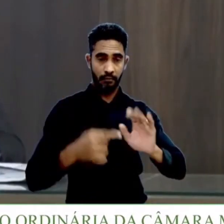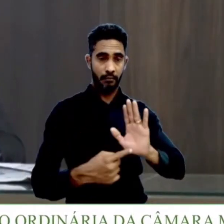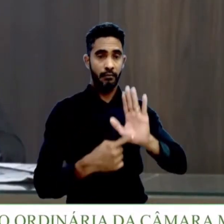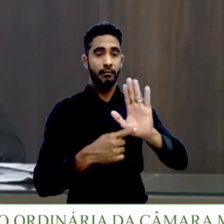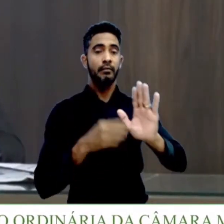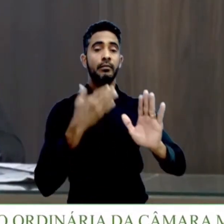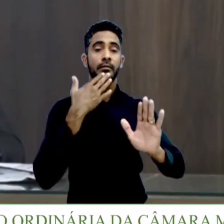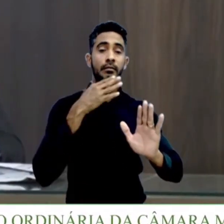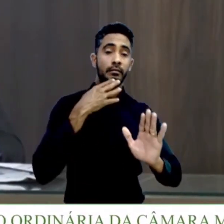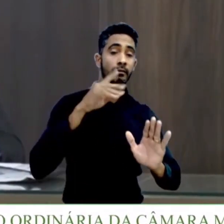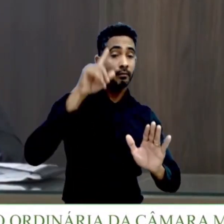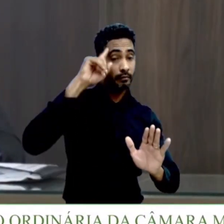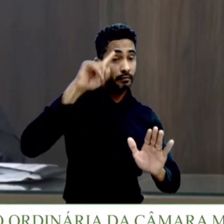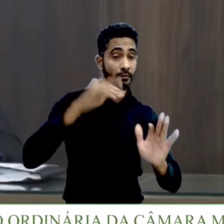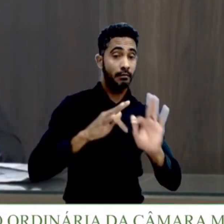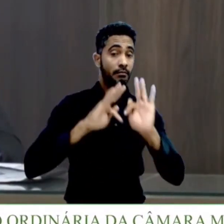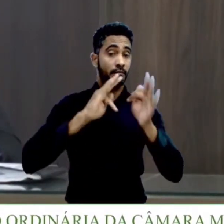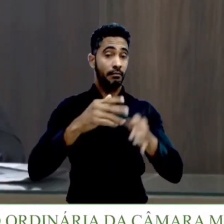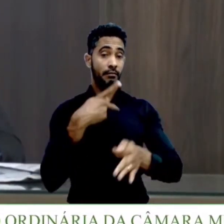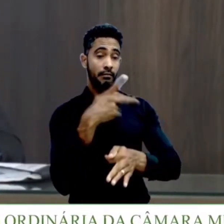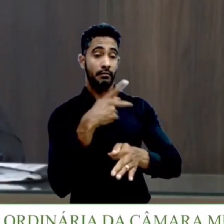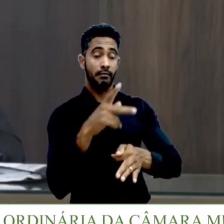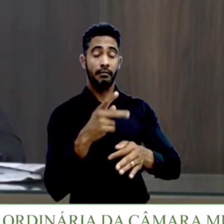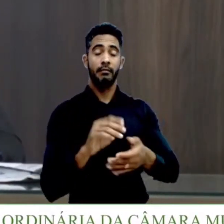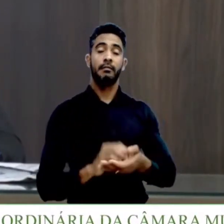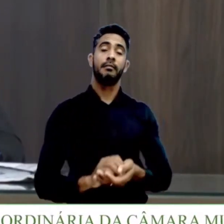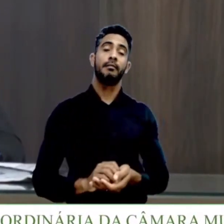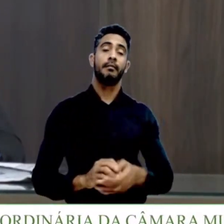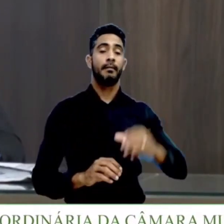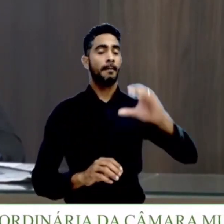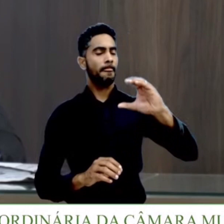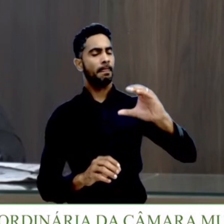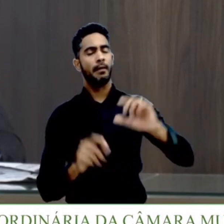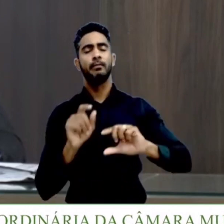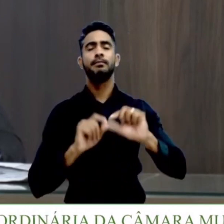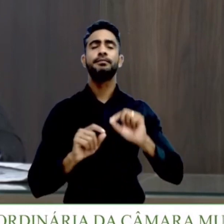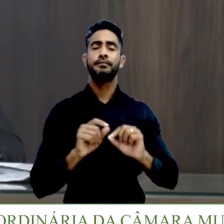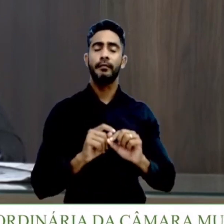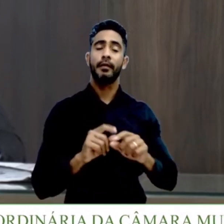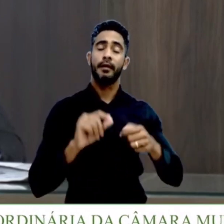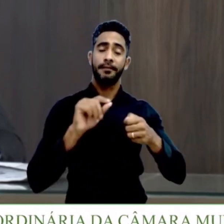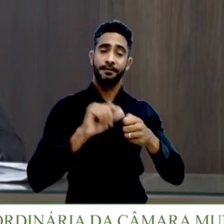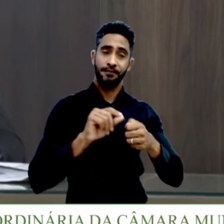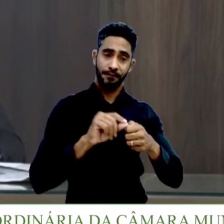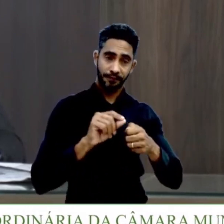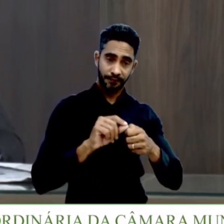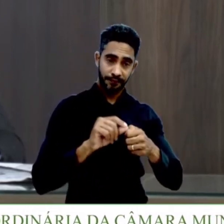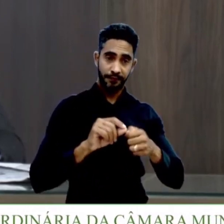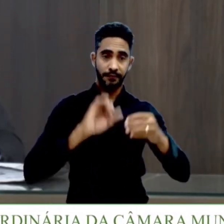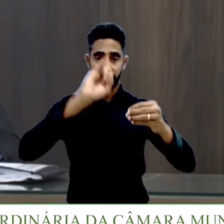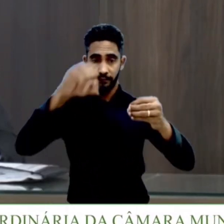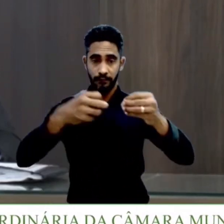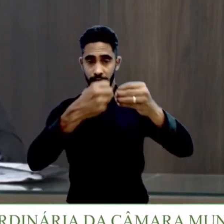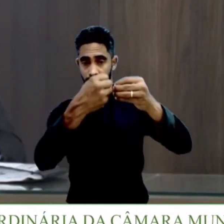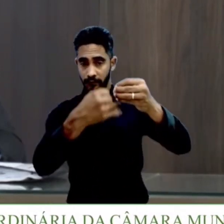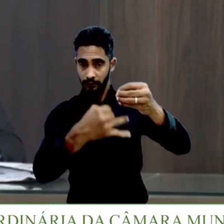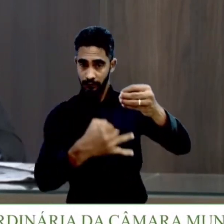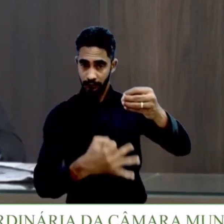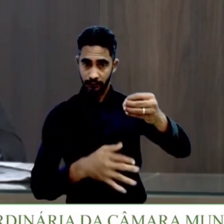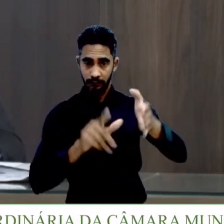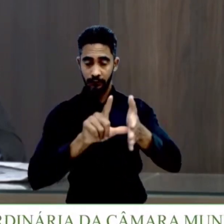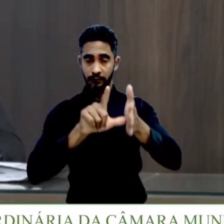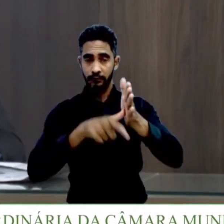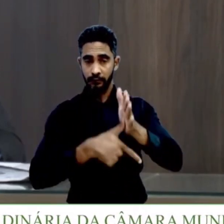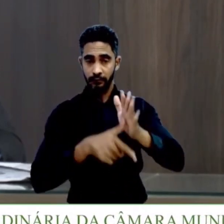dia de finalização desta obra. C. Que sejam apresentadas as justificativas do atraso